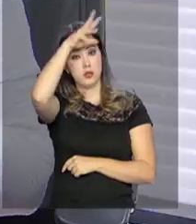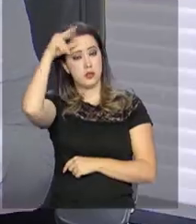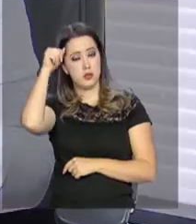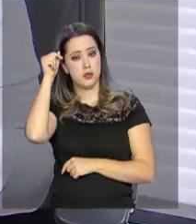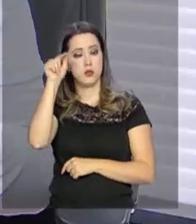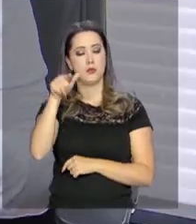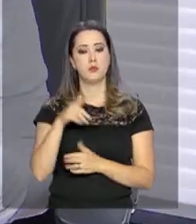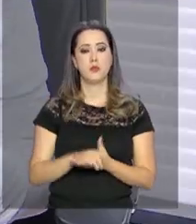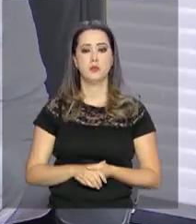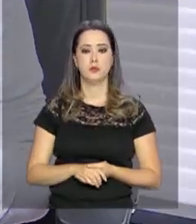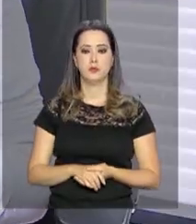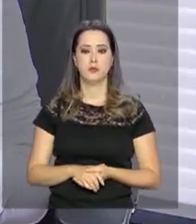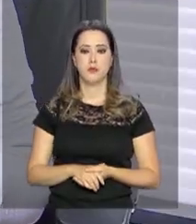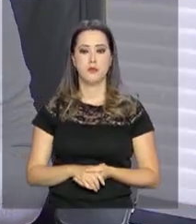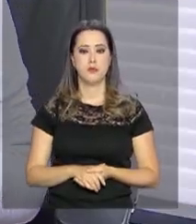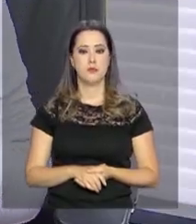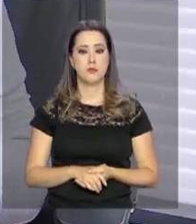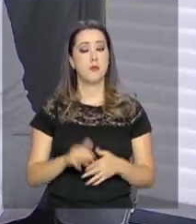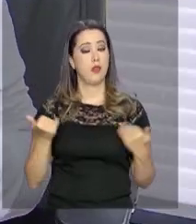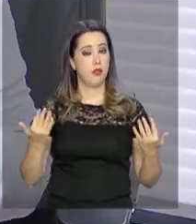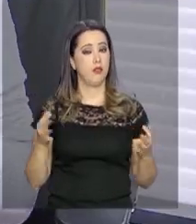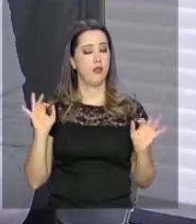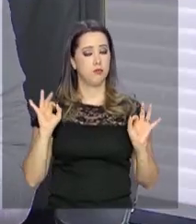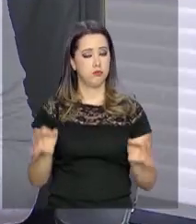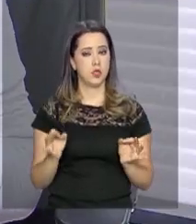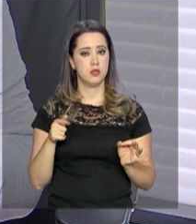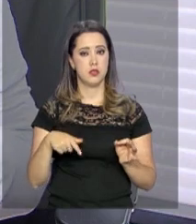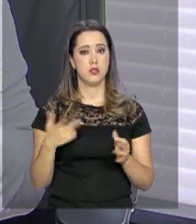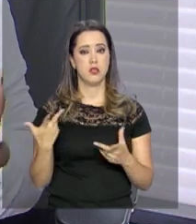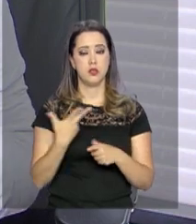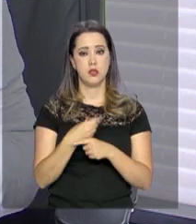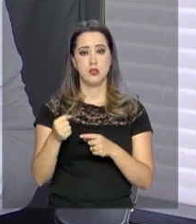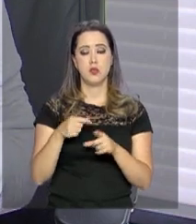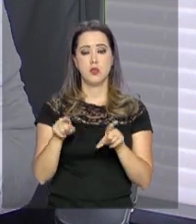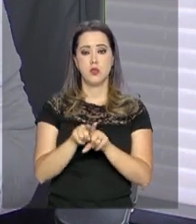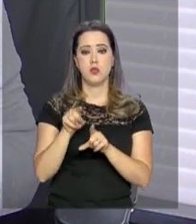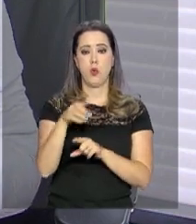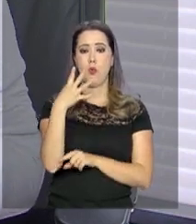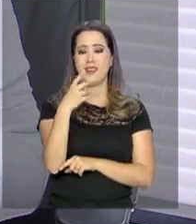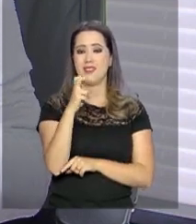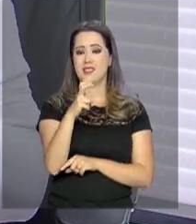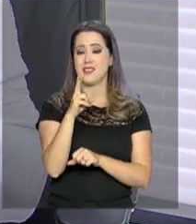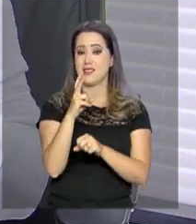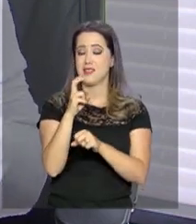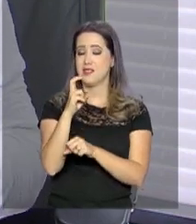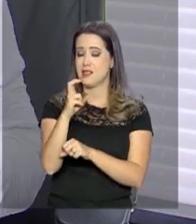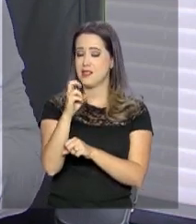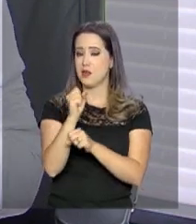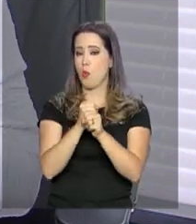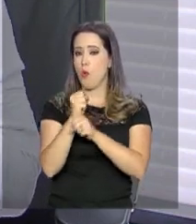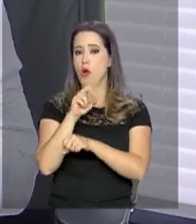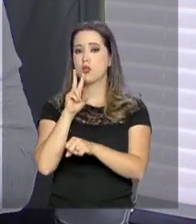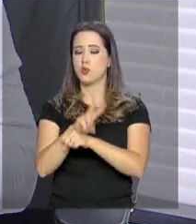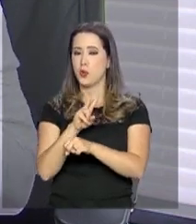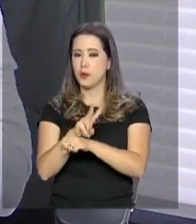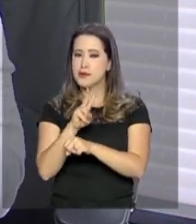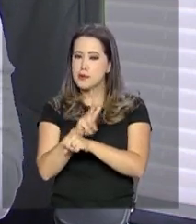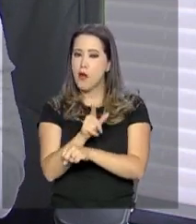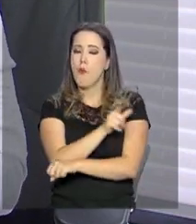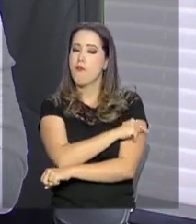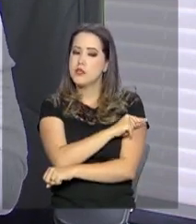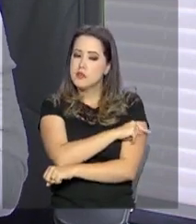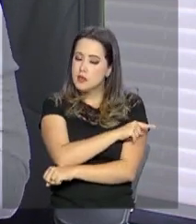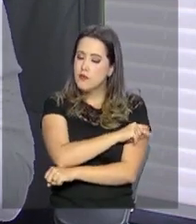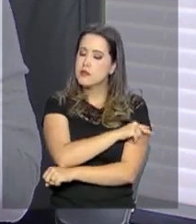O sucesso que o Programa Nacional de Imunização trouxe nesses 45 anos de existência, com a erradicação e eliminação de